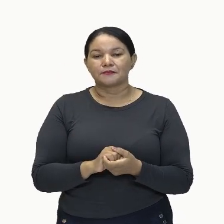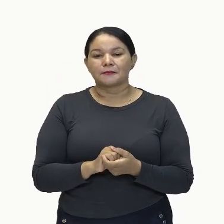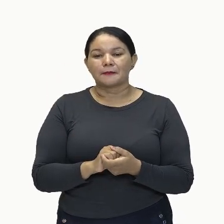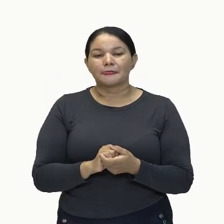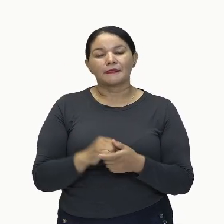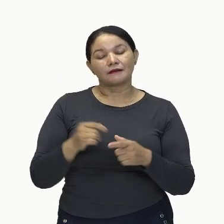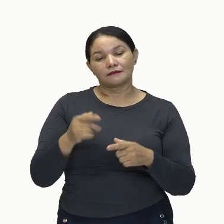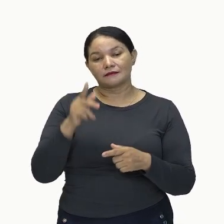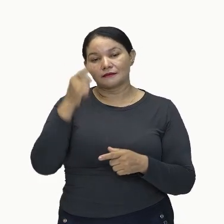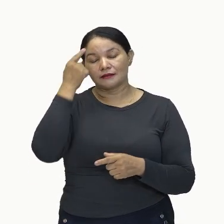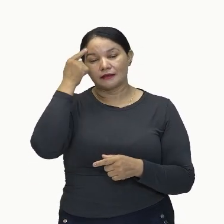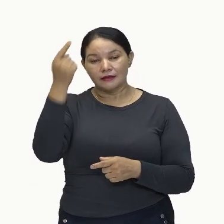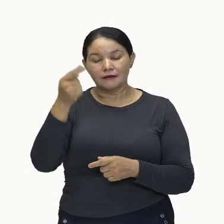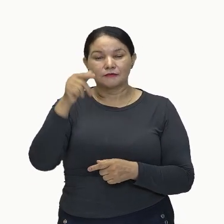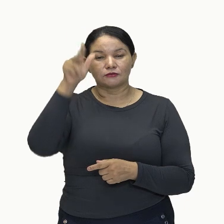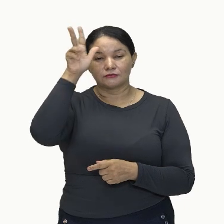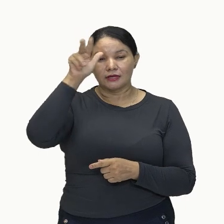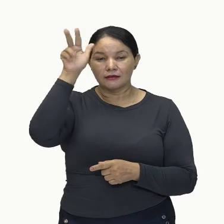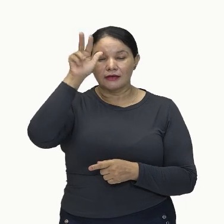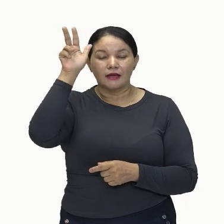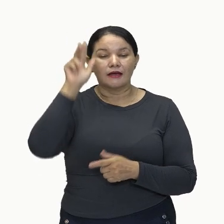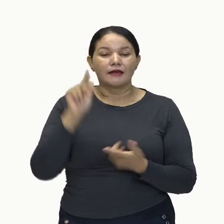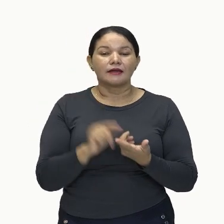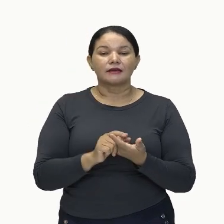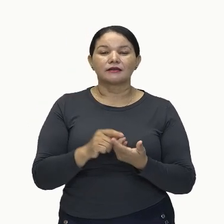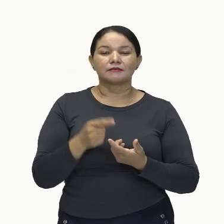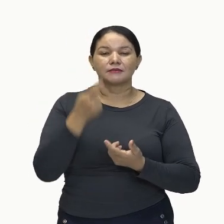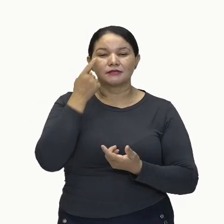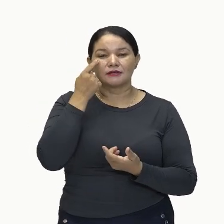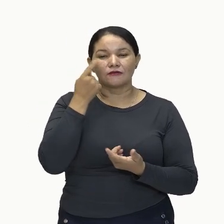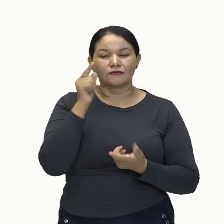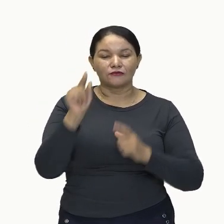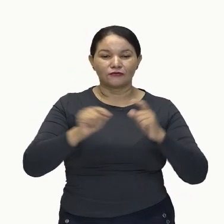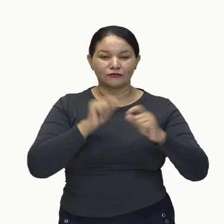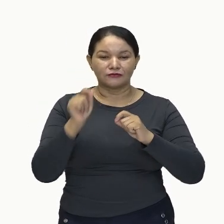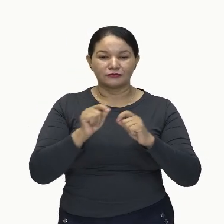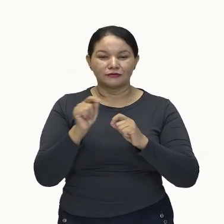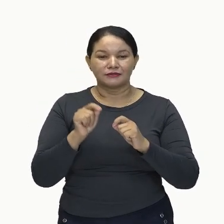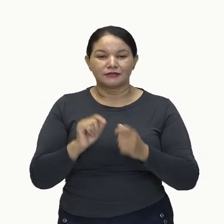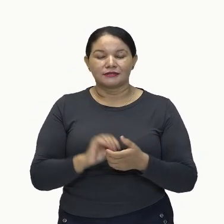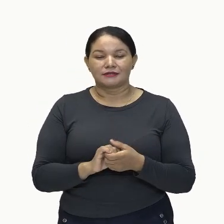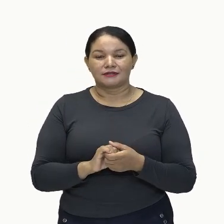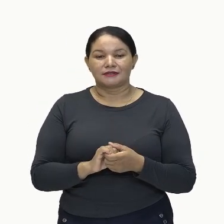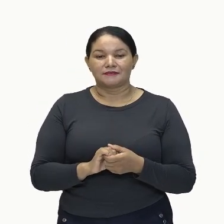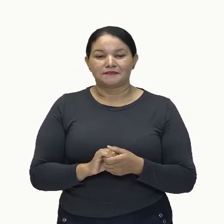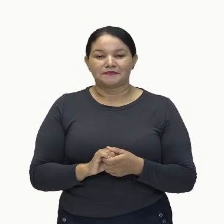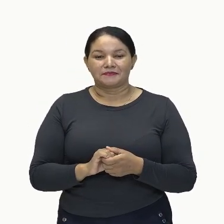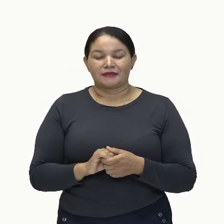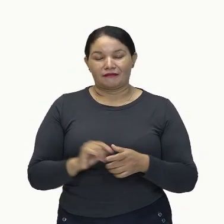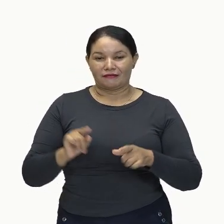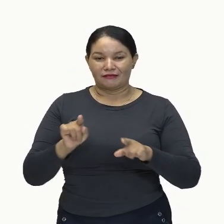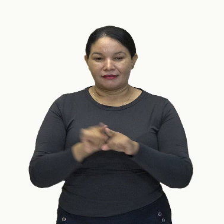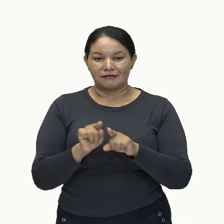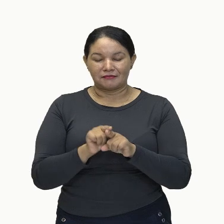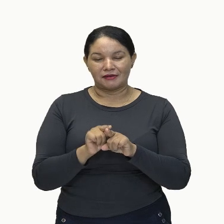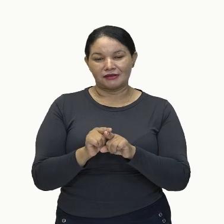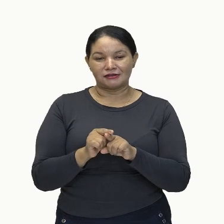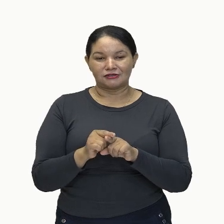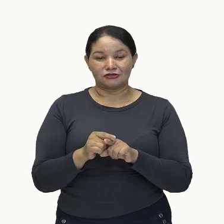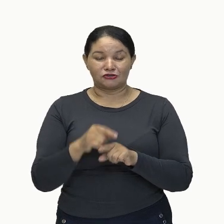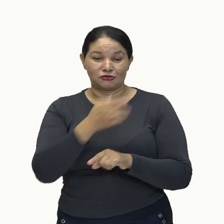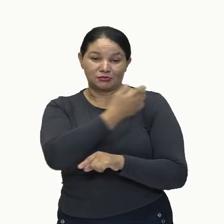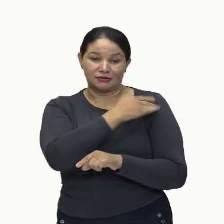ele prezava o não senso, né? O nonsense. Perceba que ele desprezava a criação